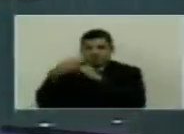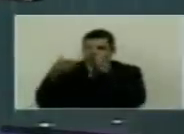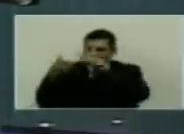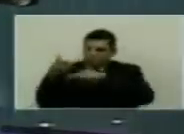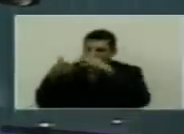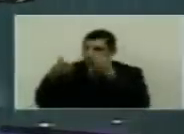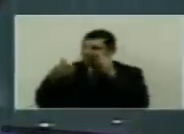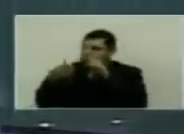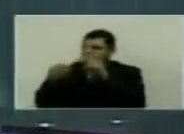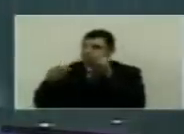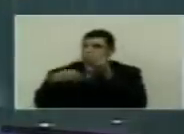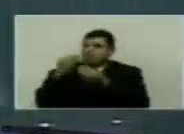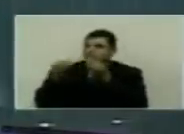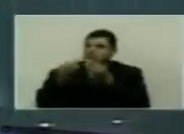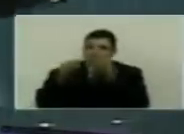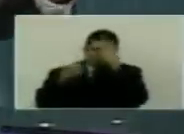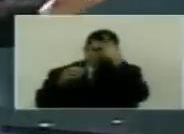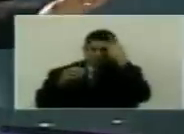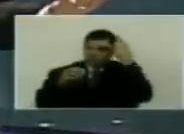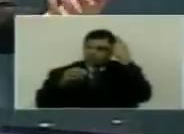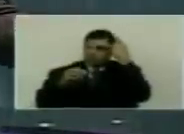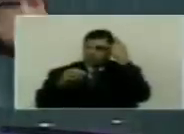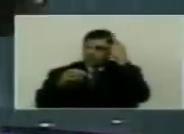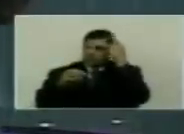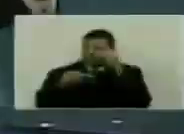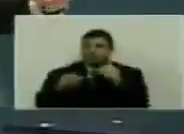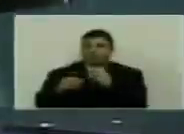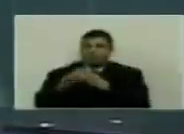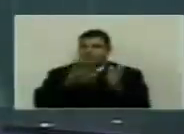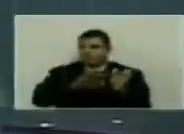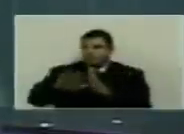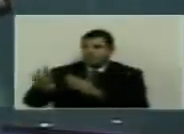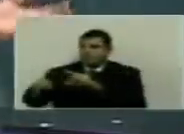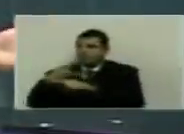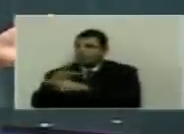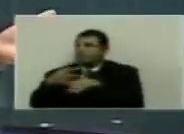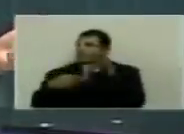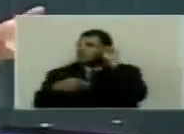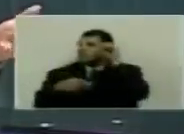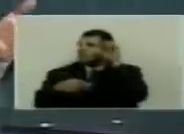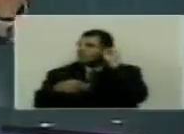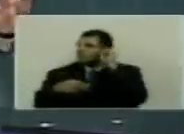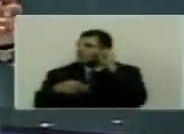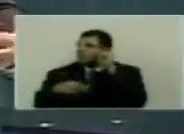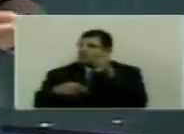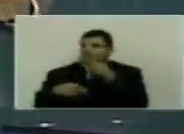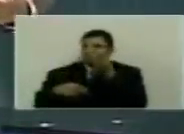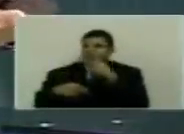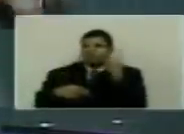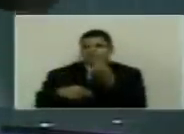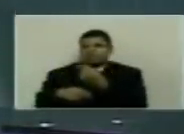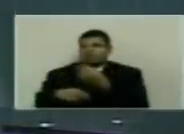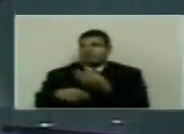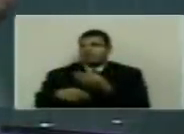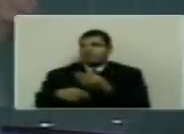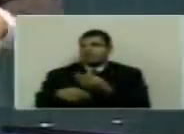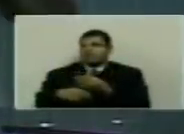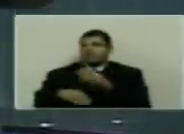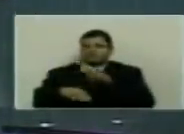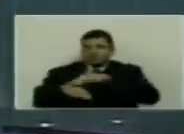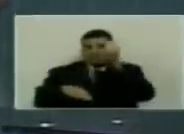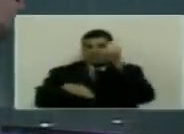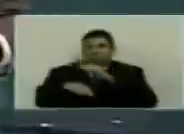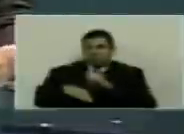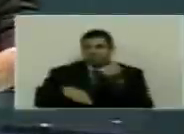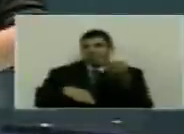avaliza isso, deputado Bellarmino, para a população. Nós saímos depois de ouvir o discurso da Eletrobras e dizemos: olha, a coisa vai melhorar,